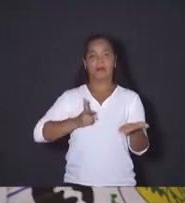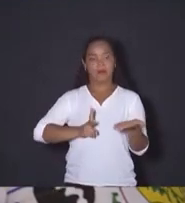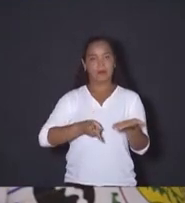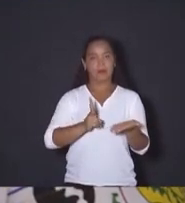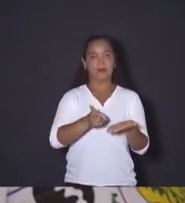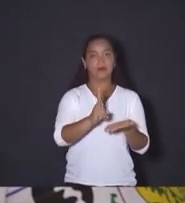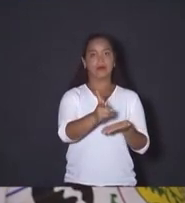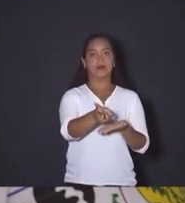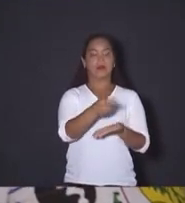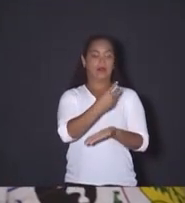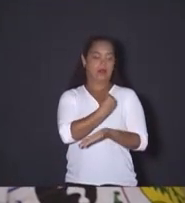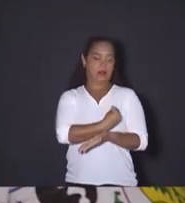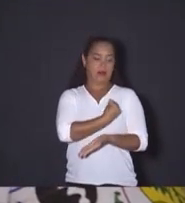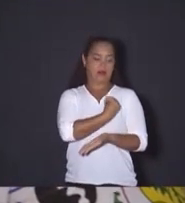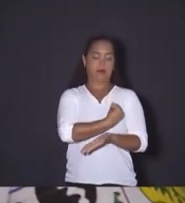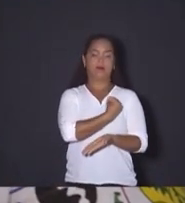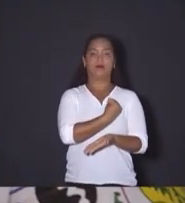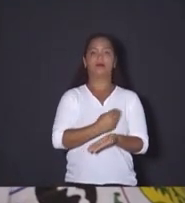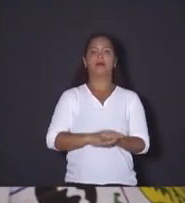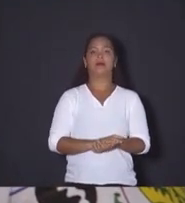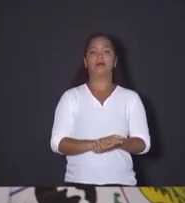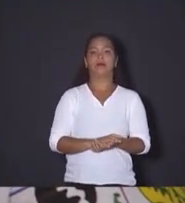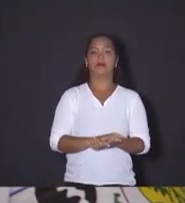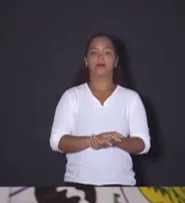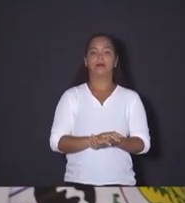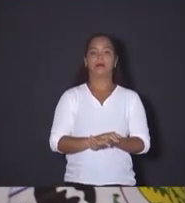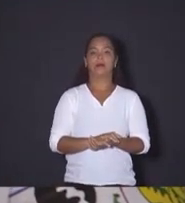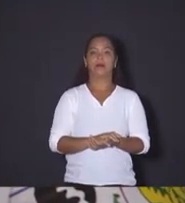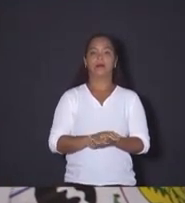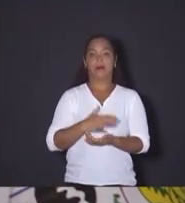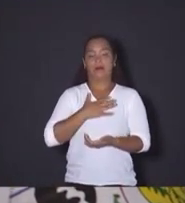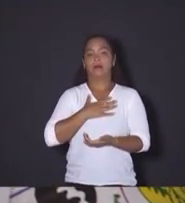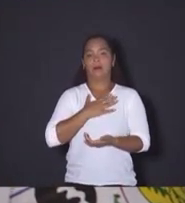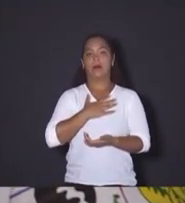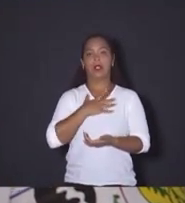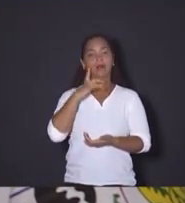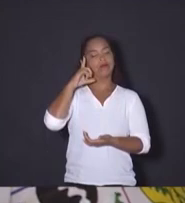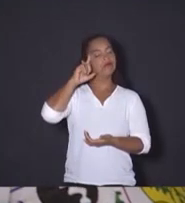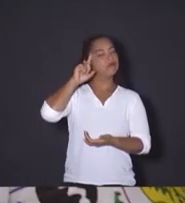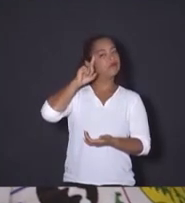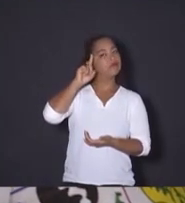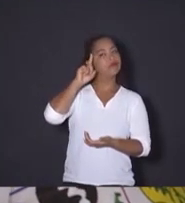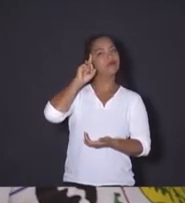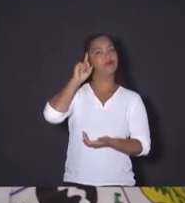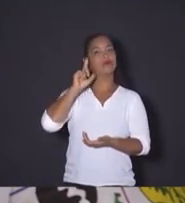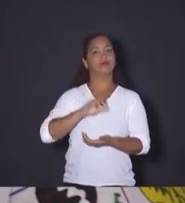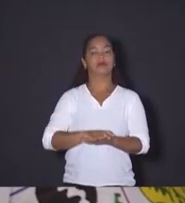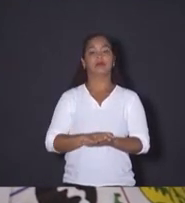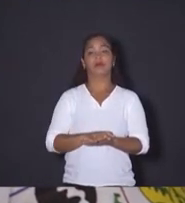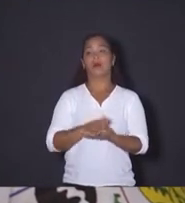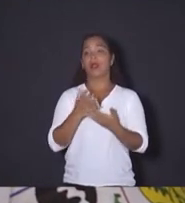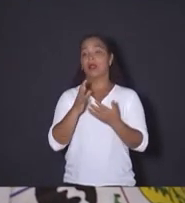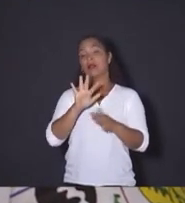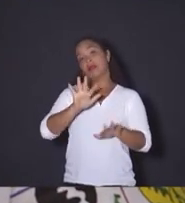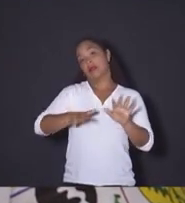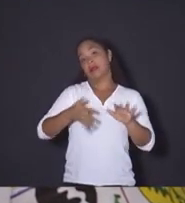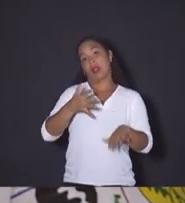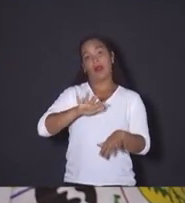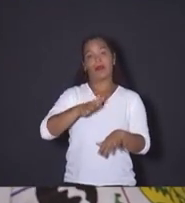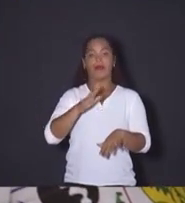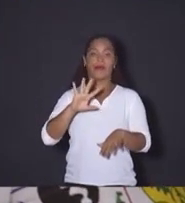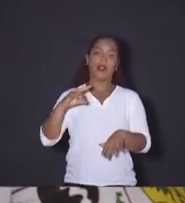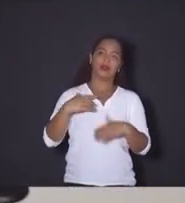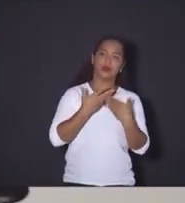tema vivido né na nossa na nossa vida nosso cotidiano então veio de todos os baianos não por